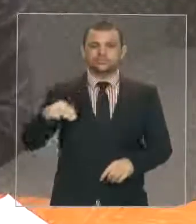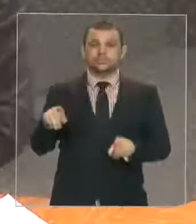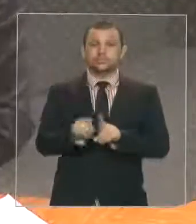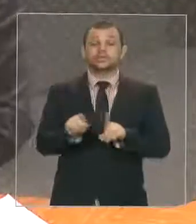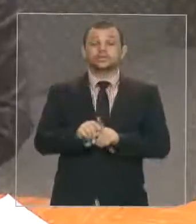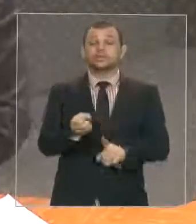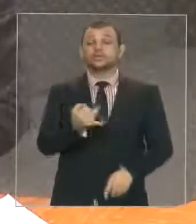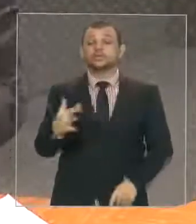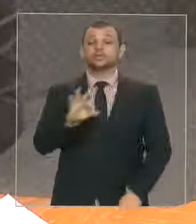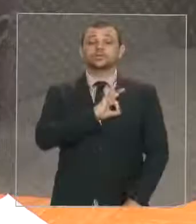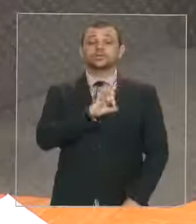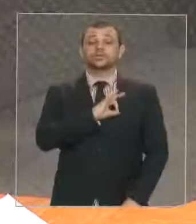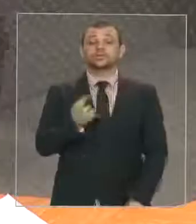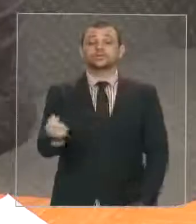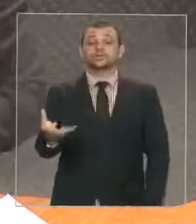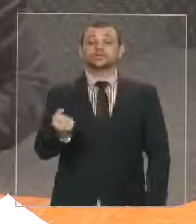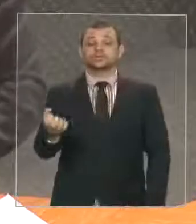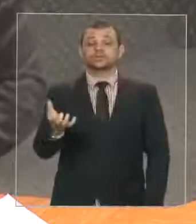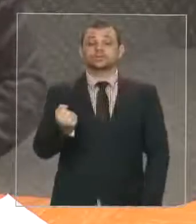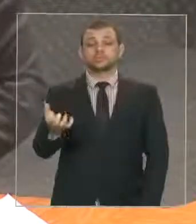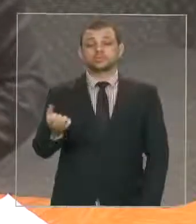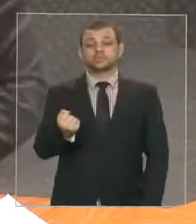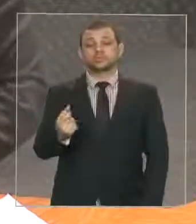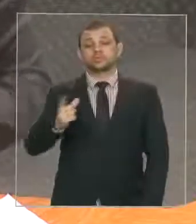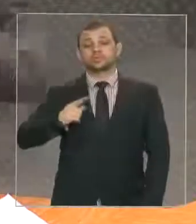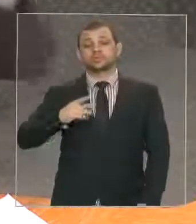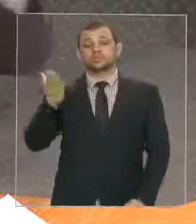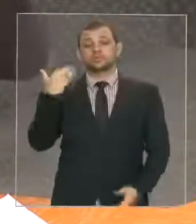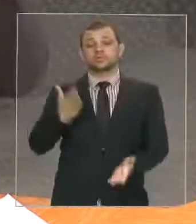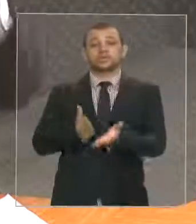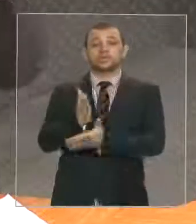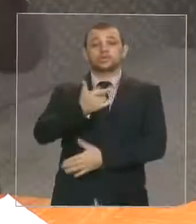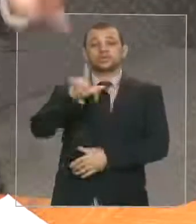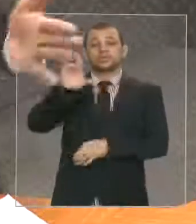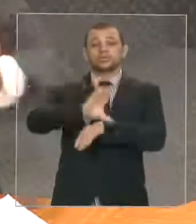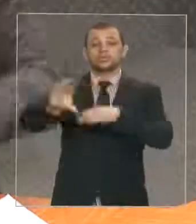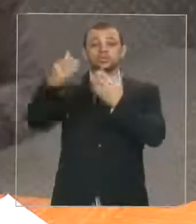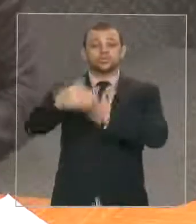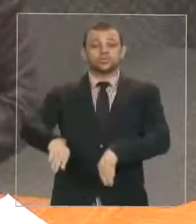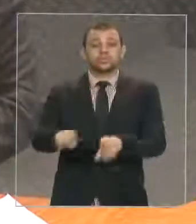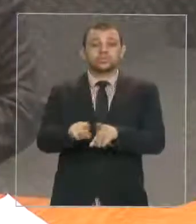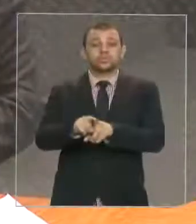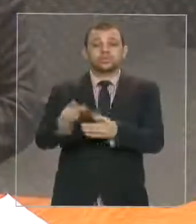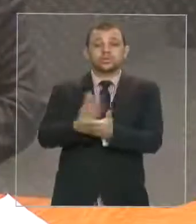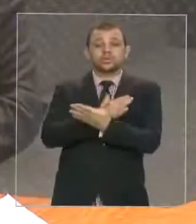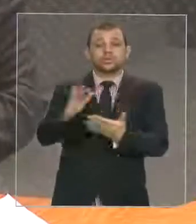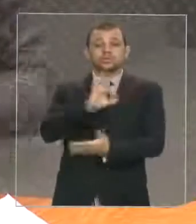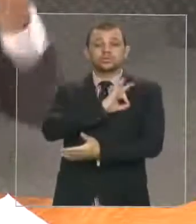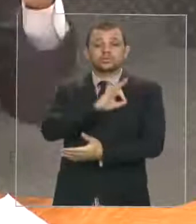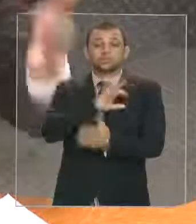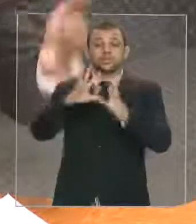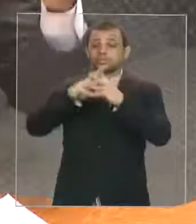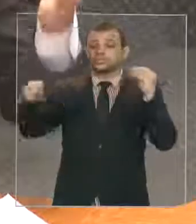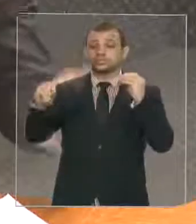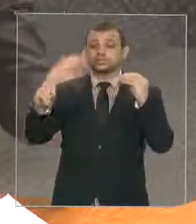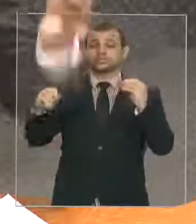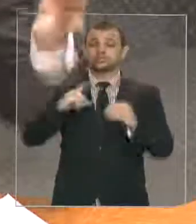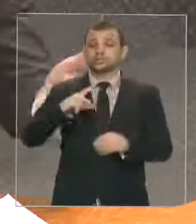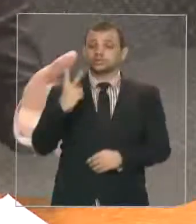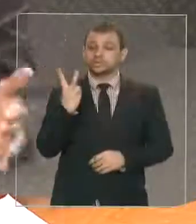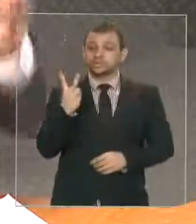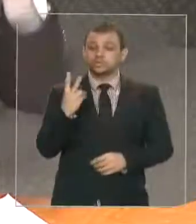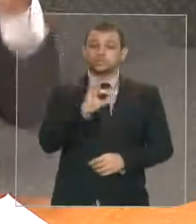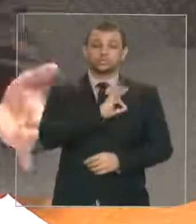aposentados, que passaram em outros concursos, e até desaparecidos. Tem dois